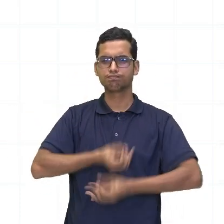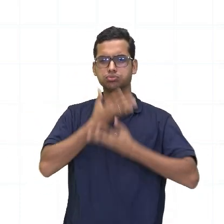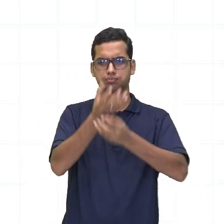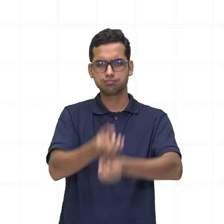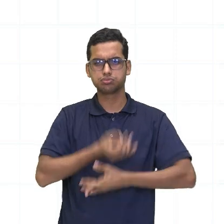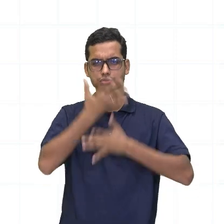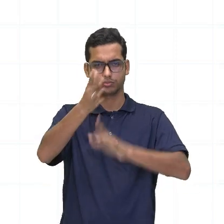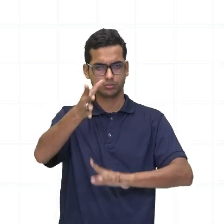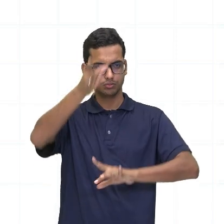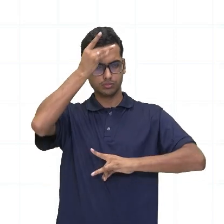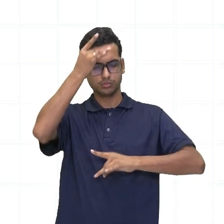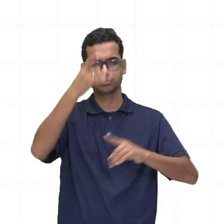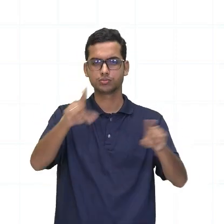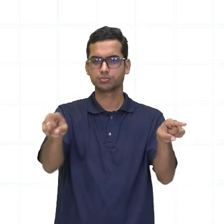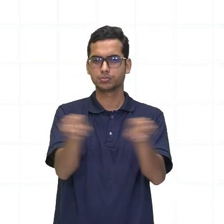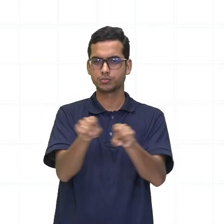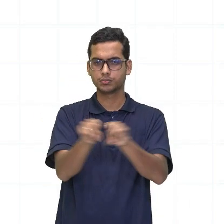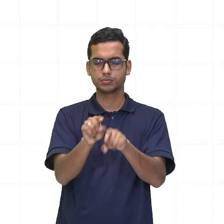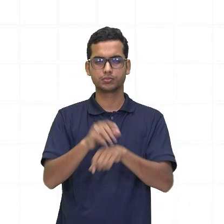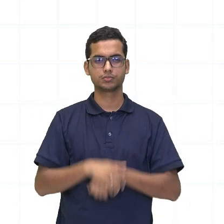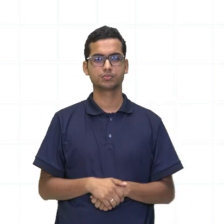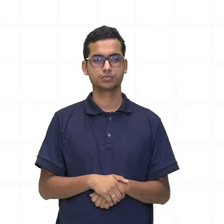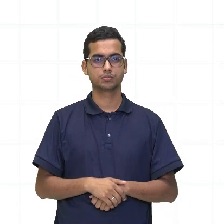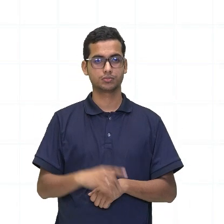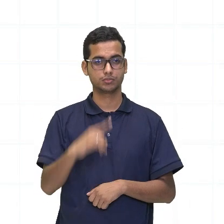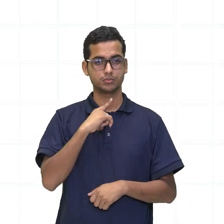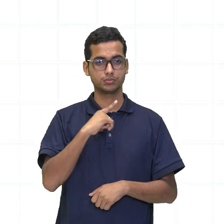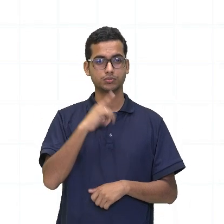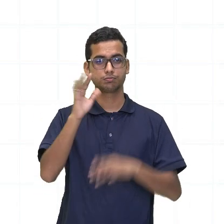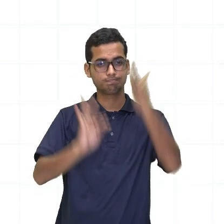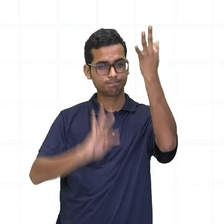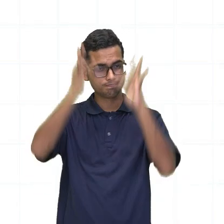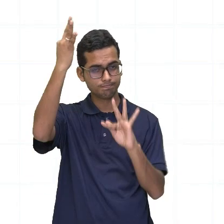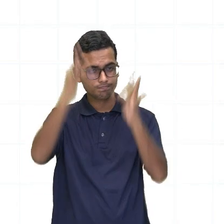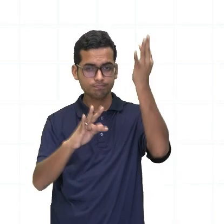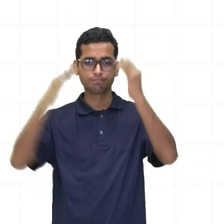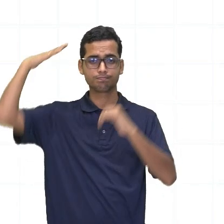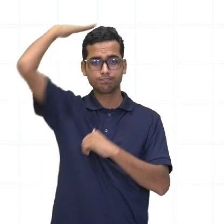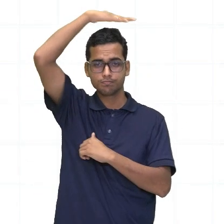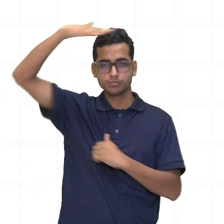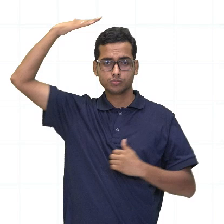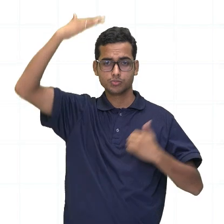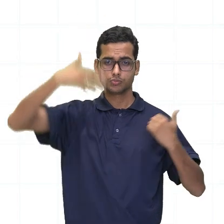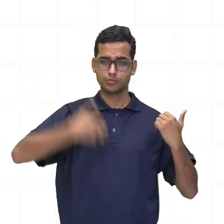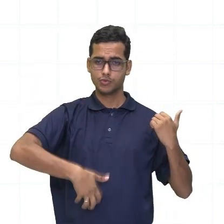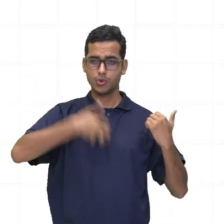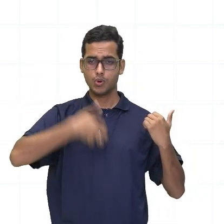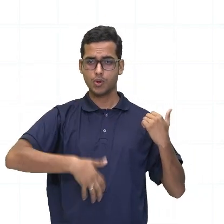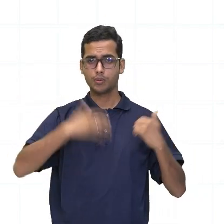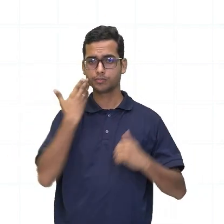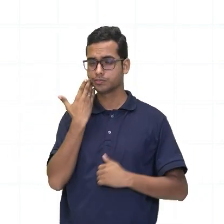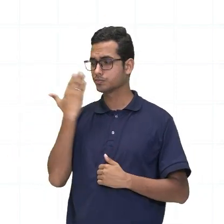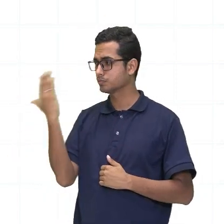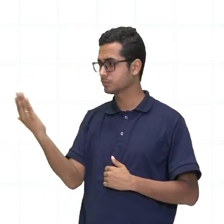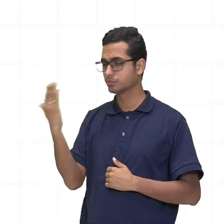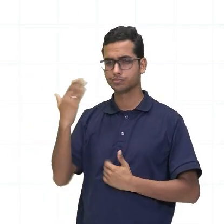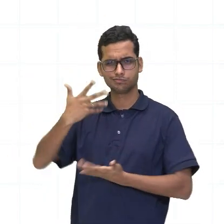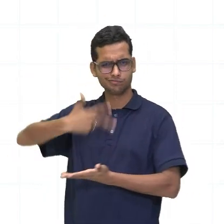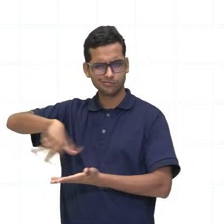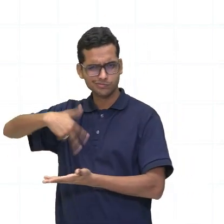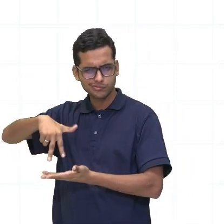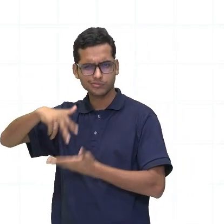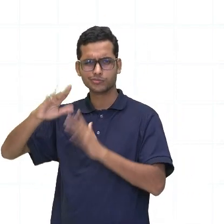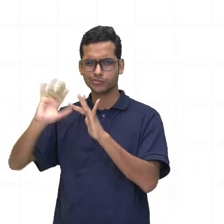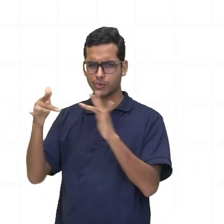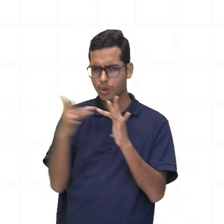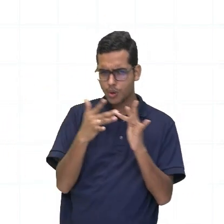nós temos o folclore mexicano, que vamos lá para o México. Embora não seja estritamente uma dança